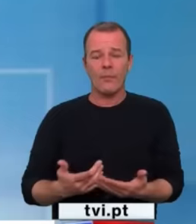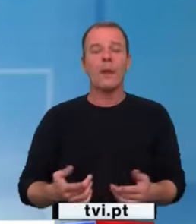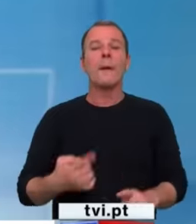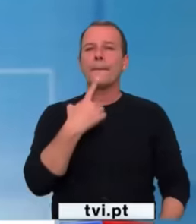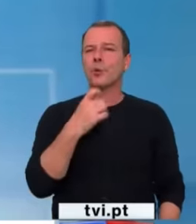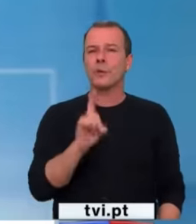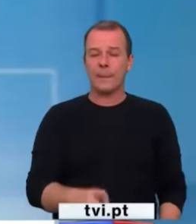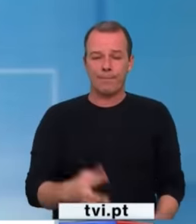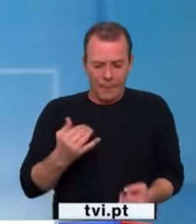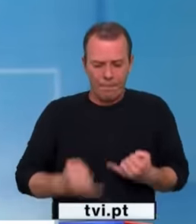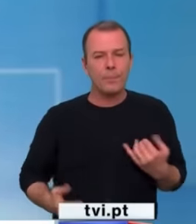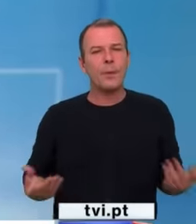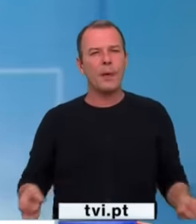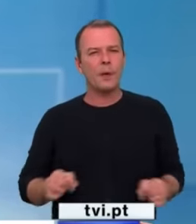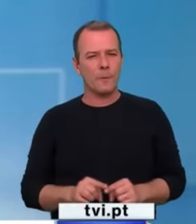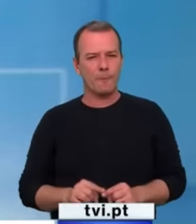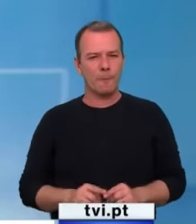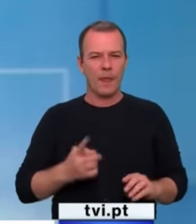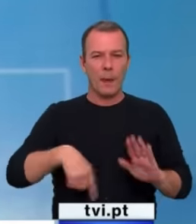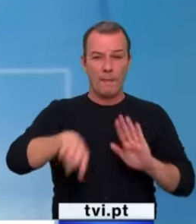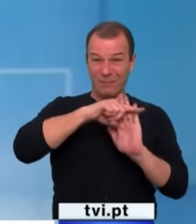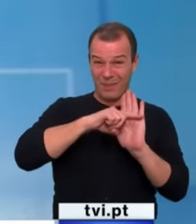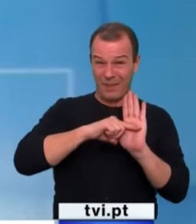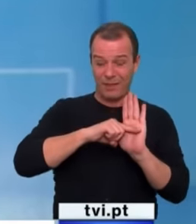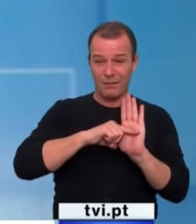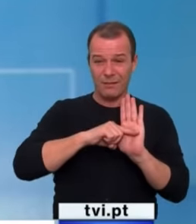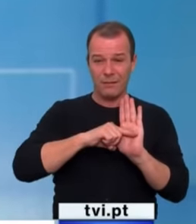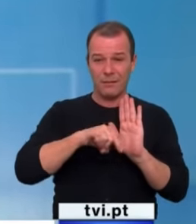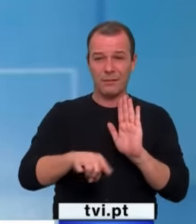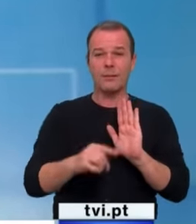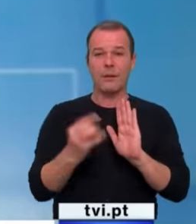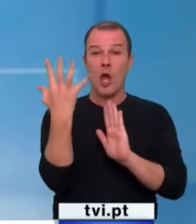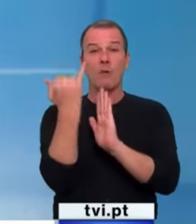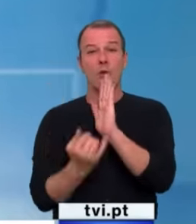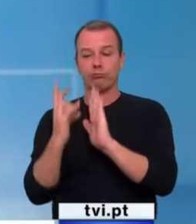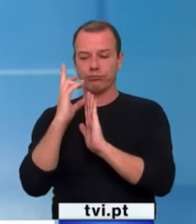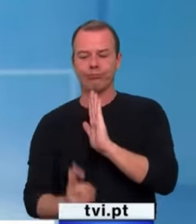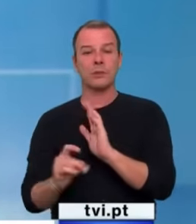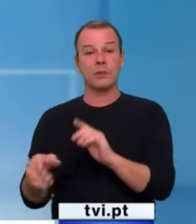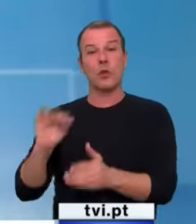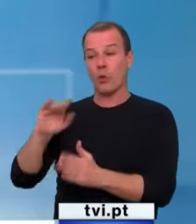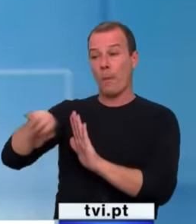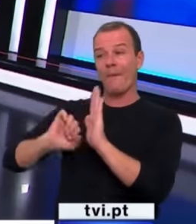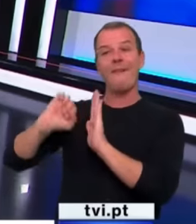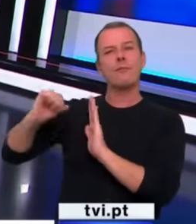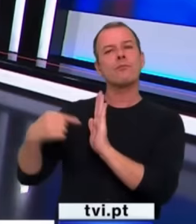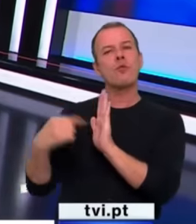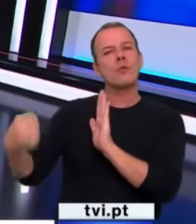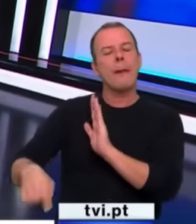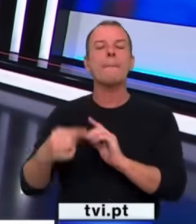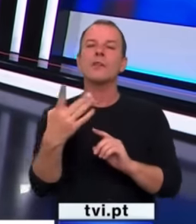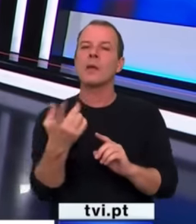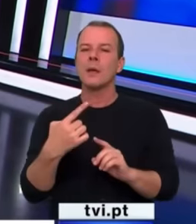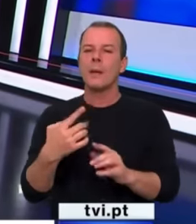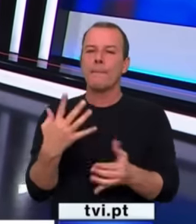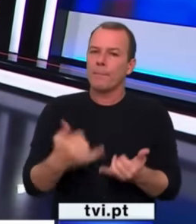que risco há destas medidas, desta baixa de impostos que consta do vosso programa, que risco há de provocar